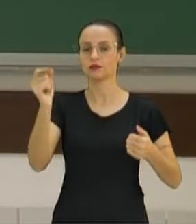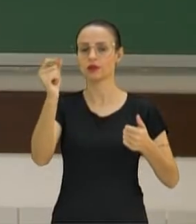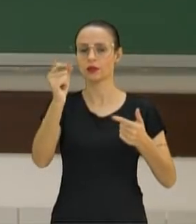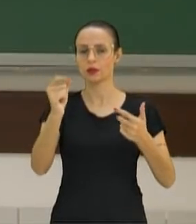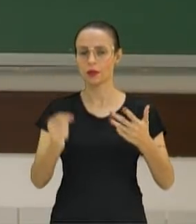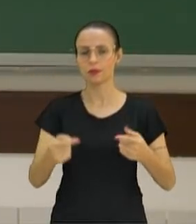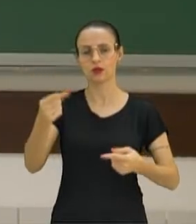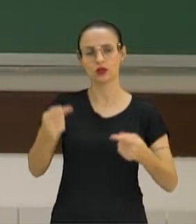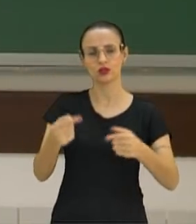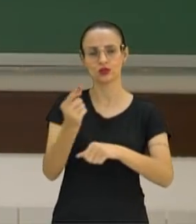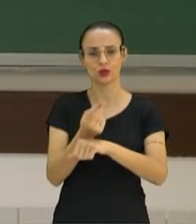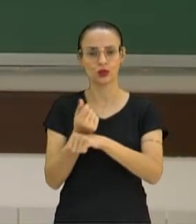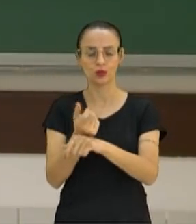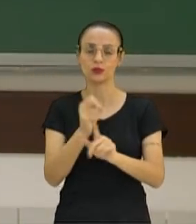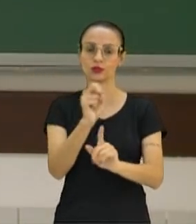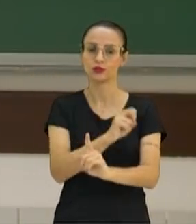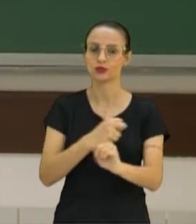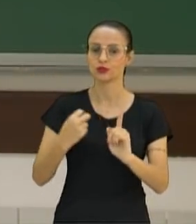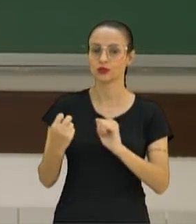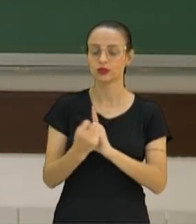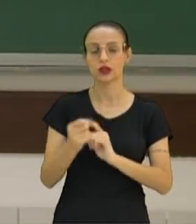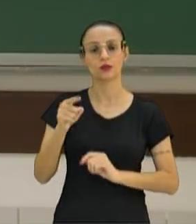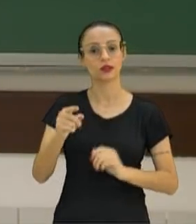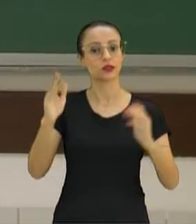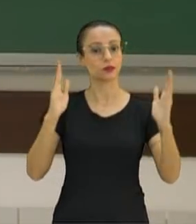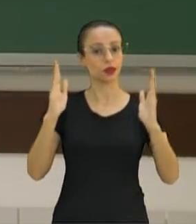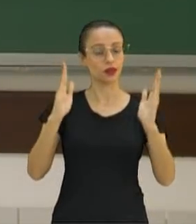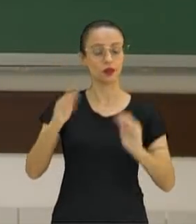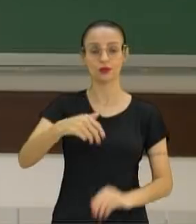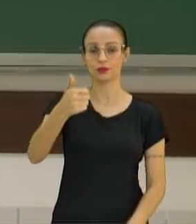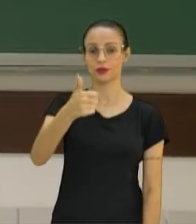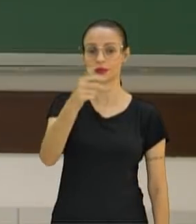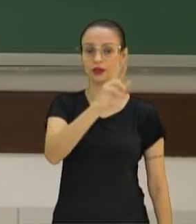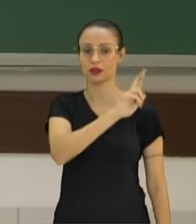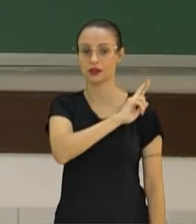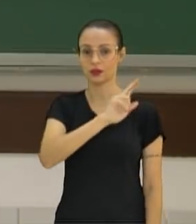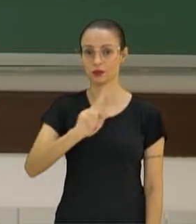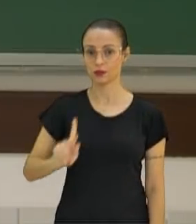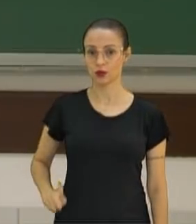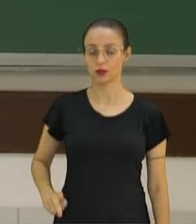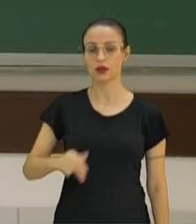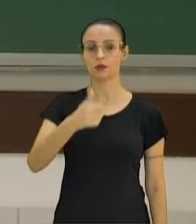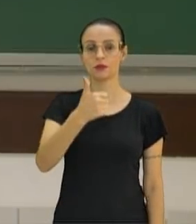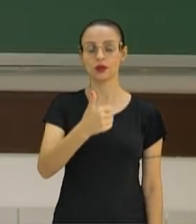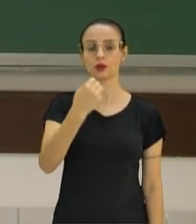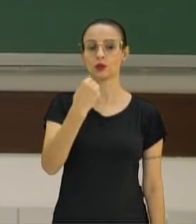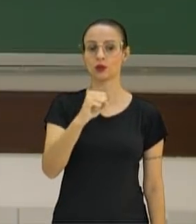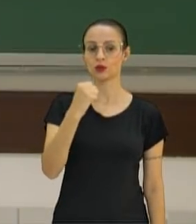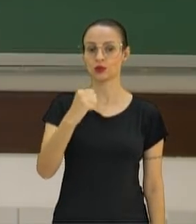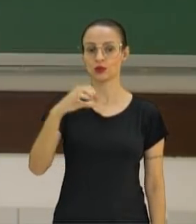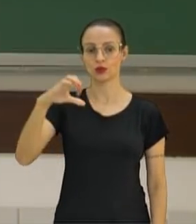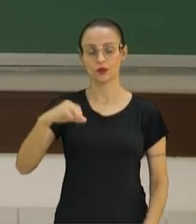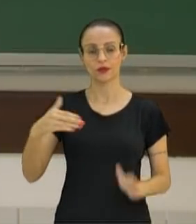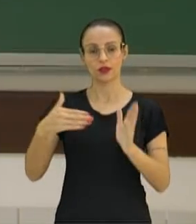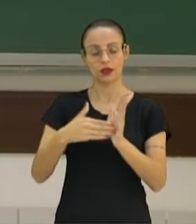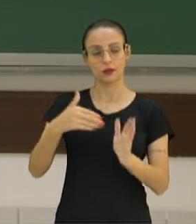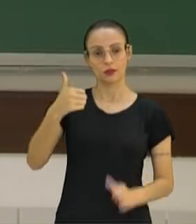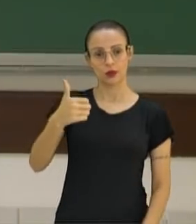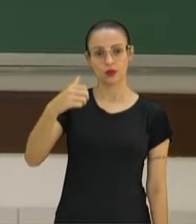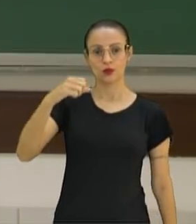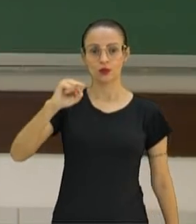político, econômico, social desse período chamado de Primeira República, né? 1889,